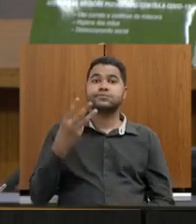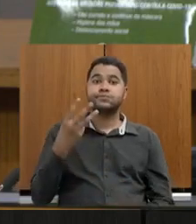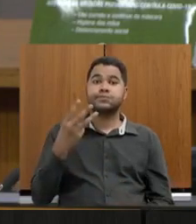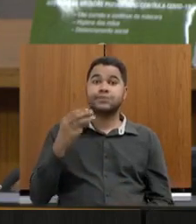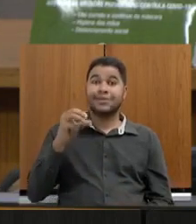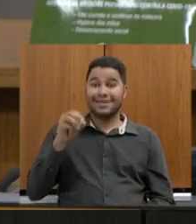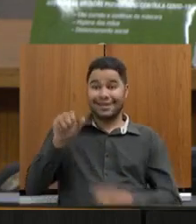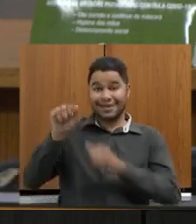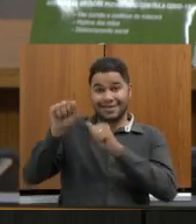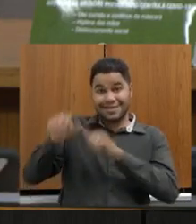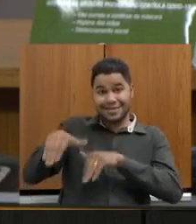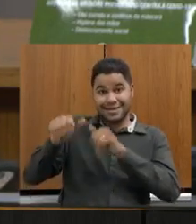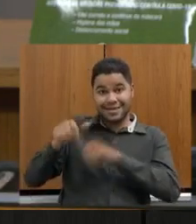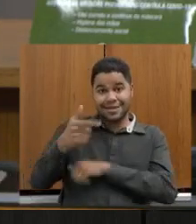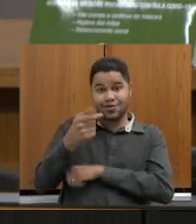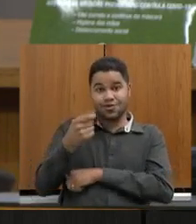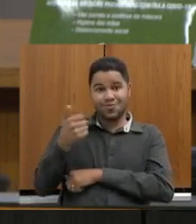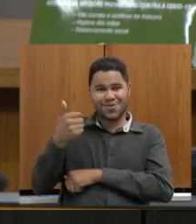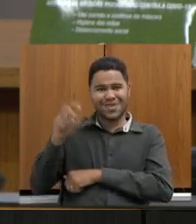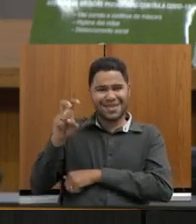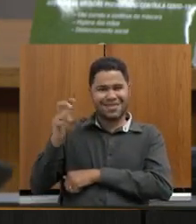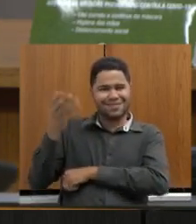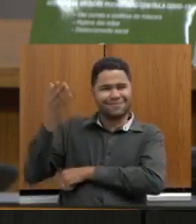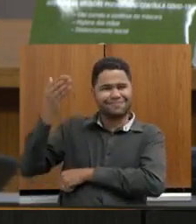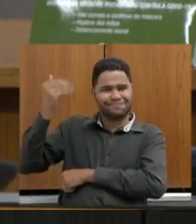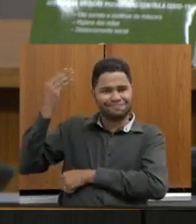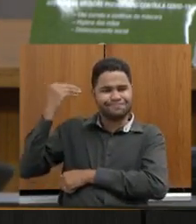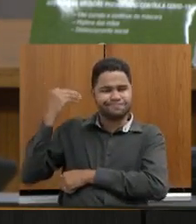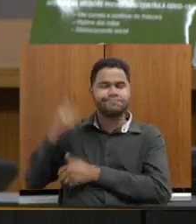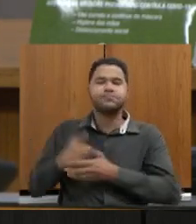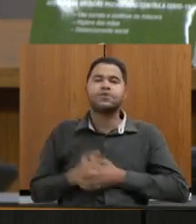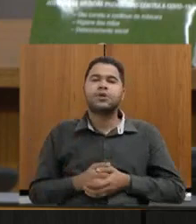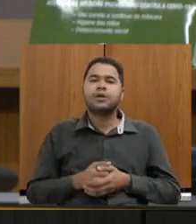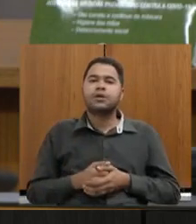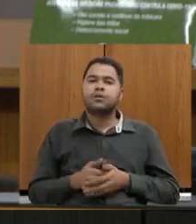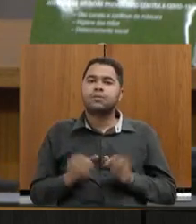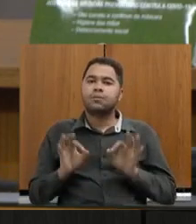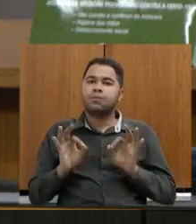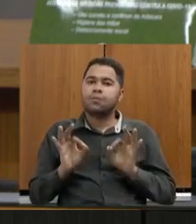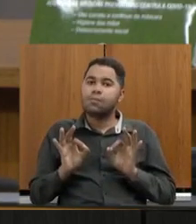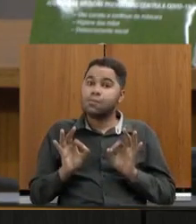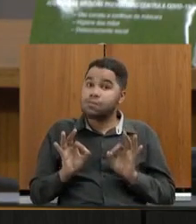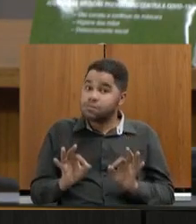setembro de 2015 que foi exatamente